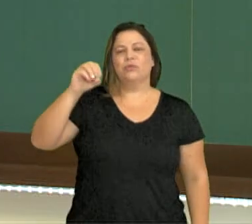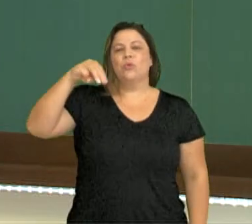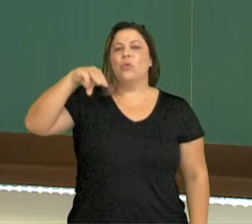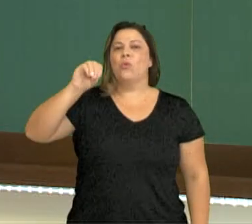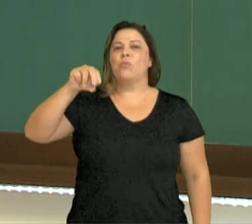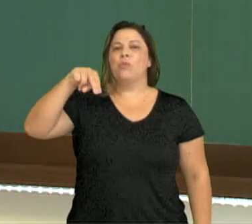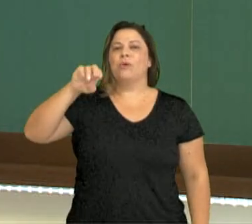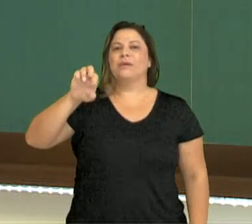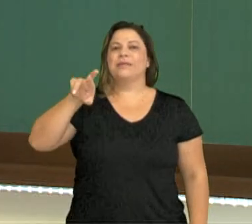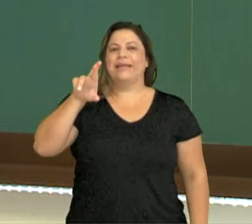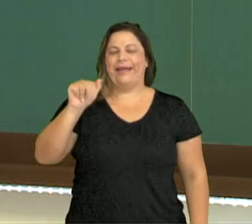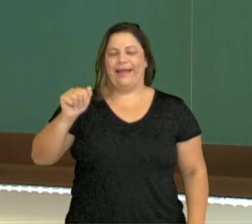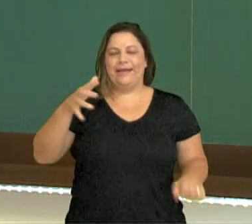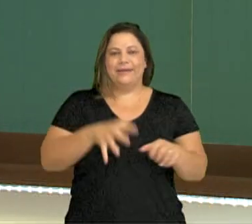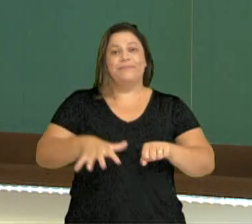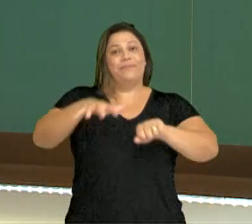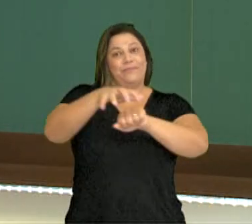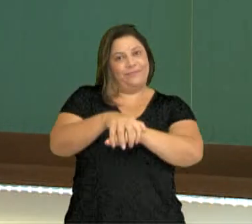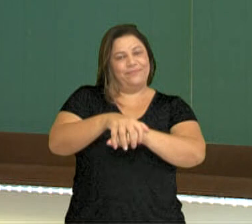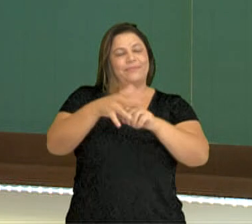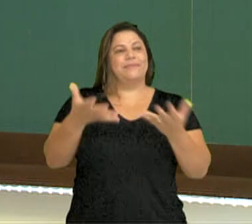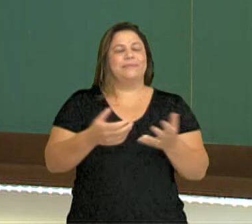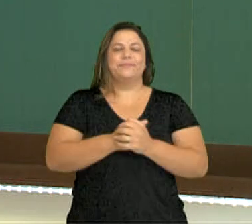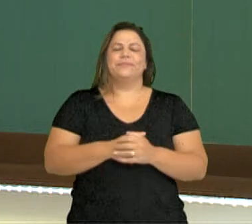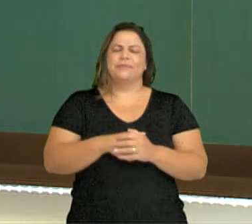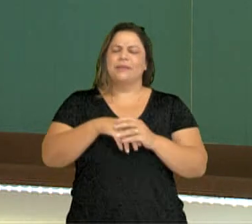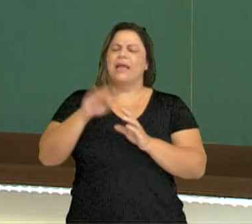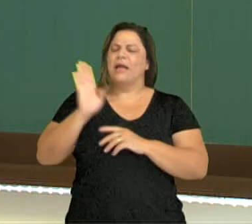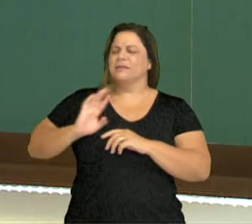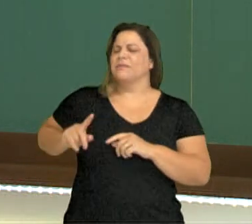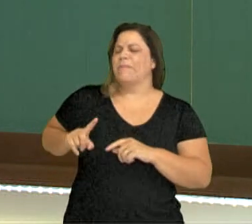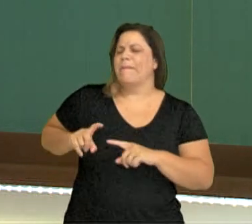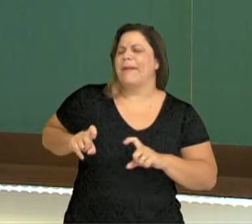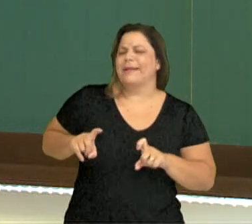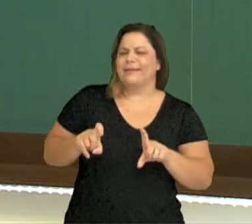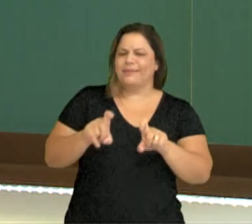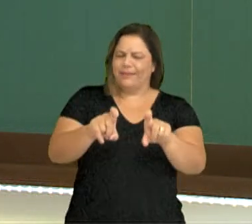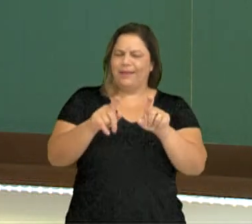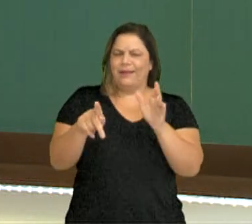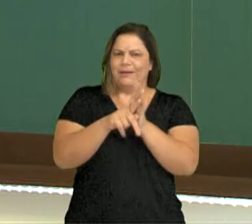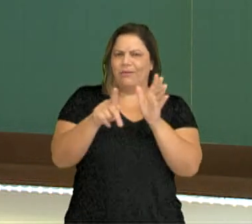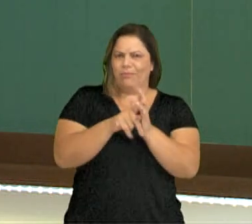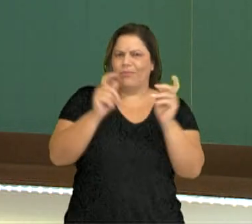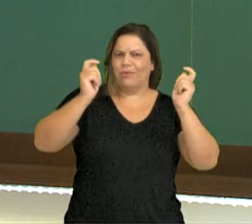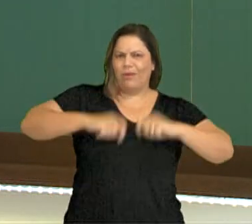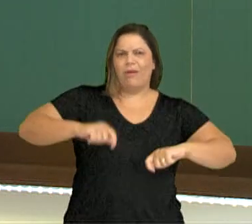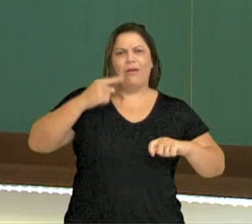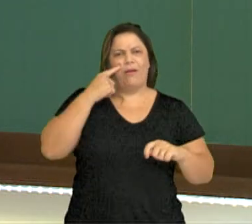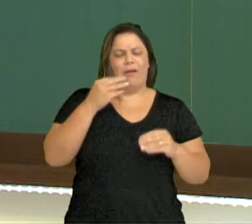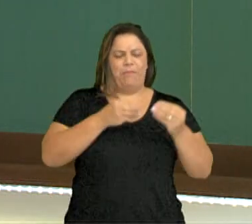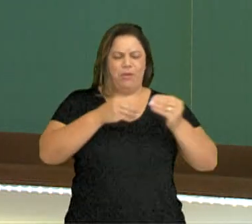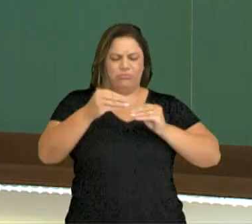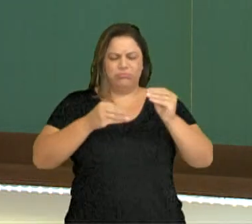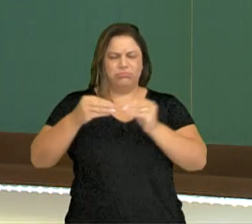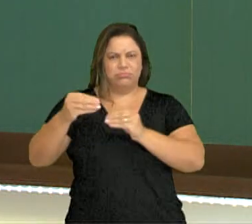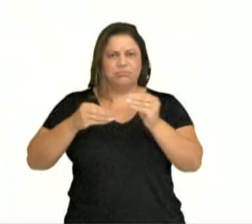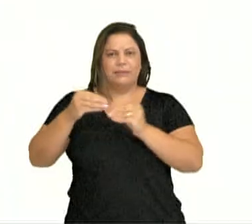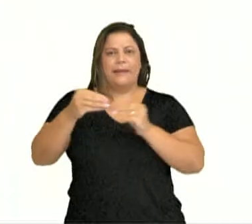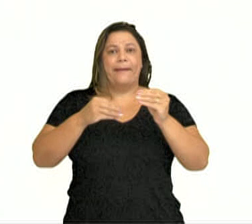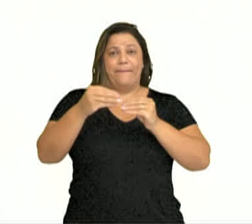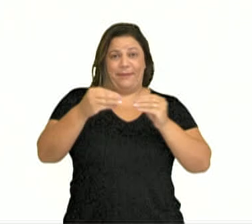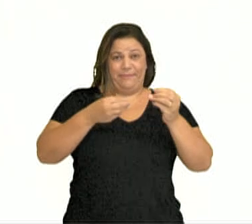bactérias pertencentes ao reino Monera possuem a sua morfologia própria. Elas possuem membrana plasmática que envolve a